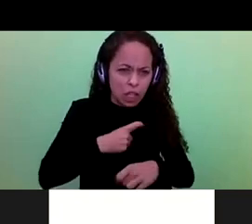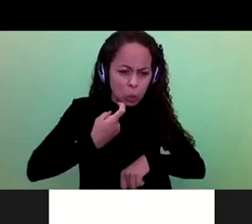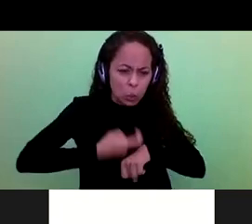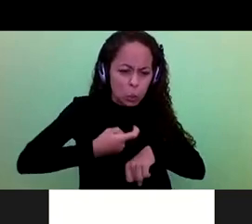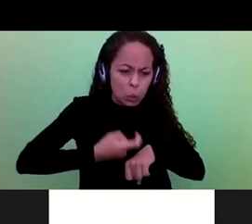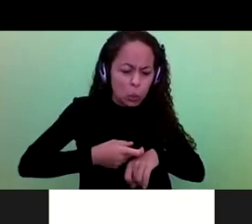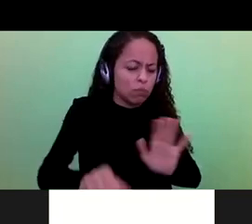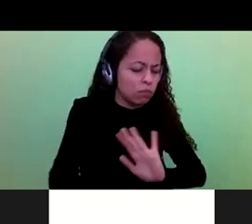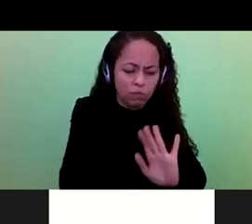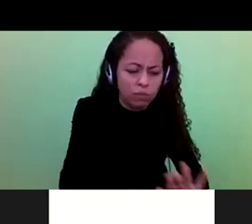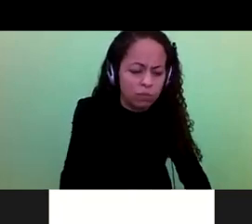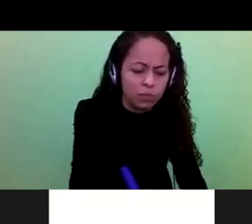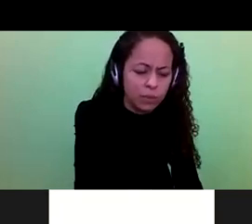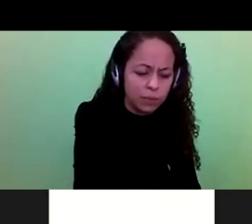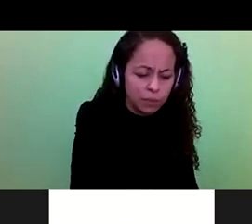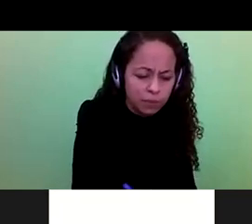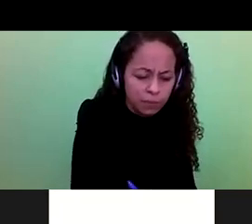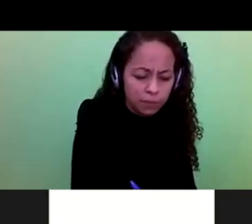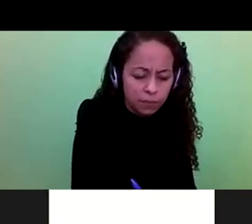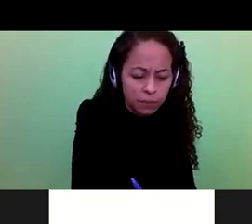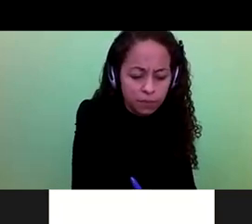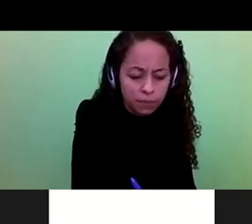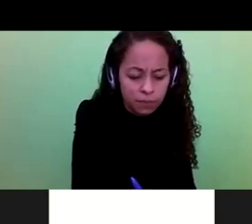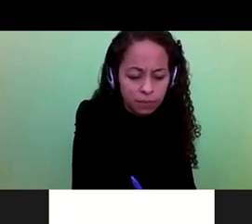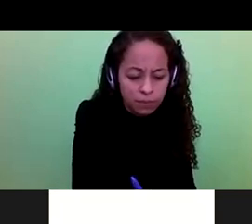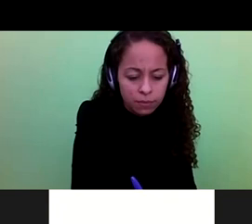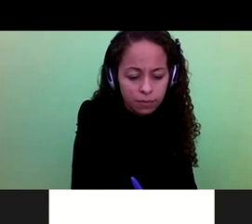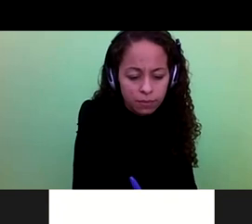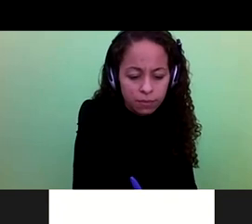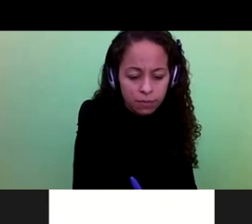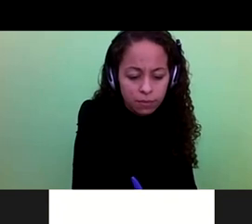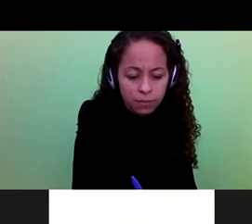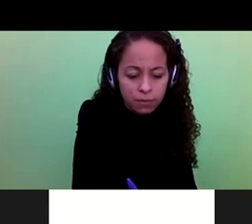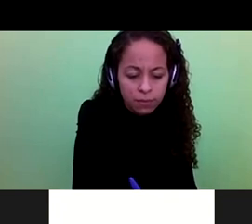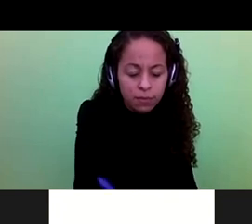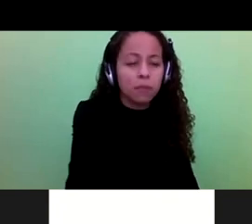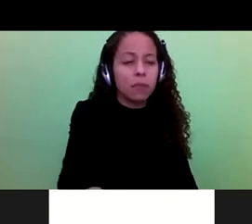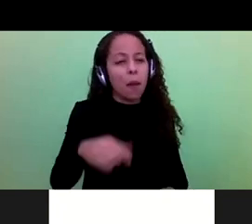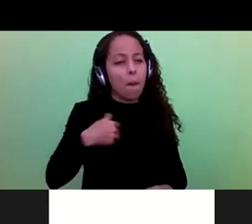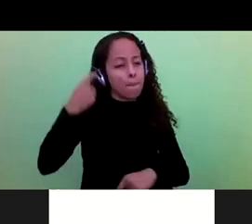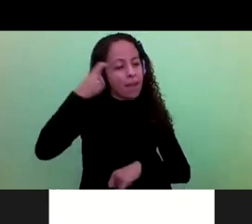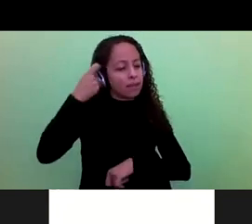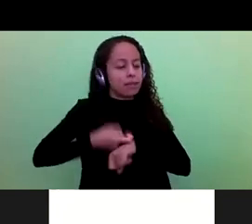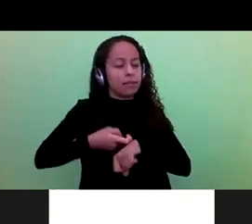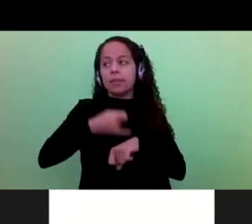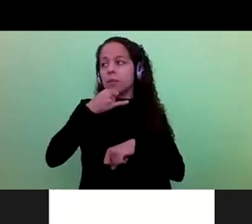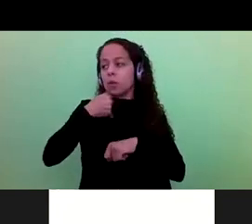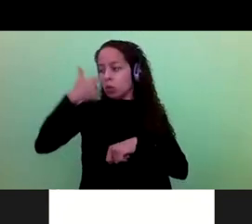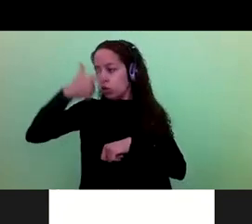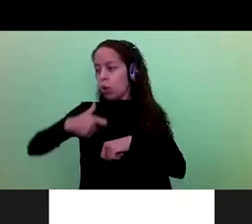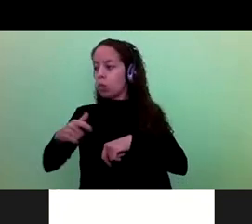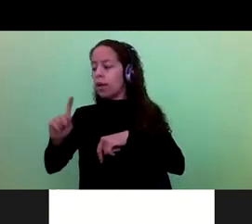nesse sentido, eu não penso num engessamento de sou crítico, sou